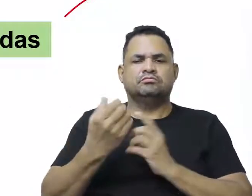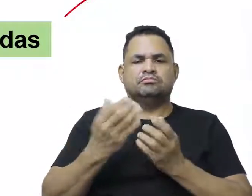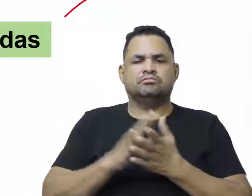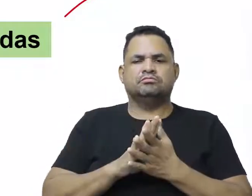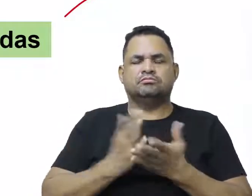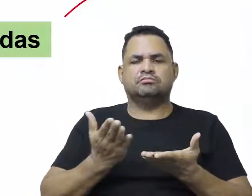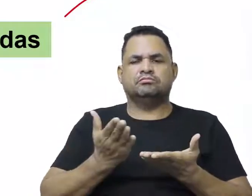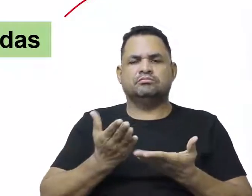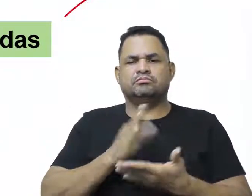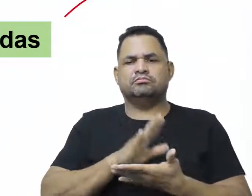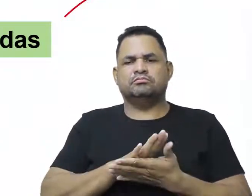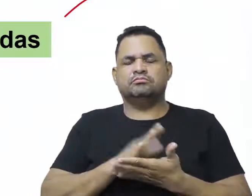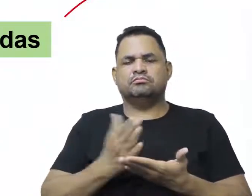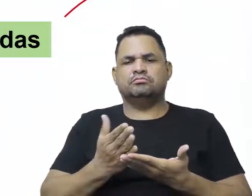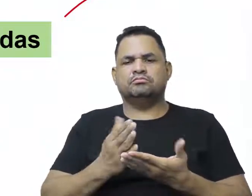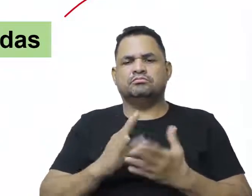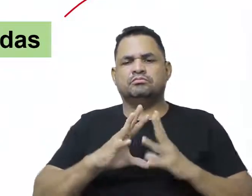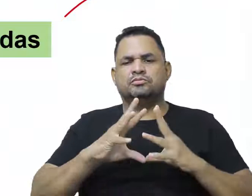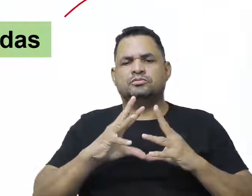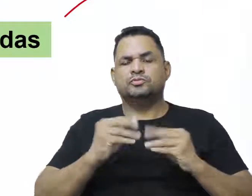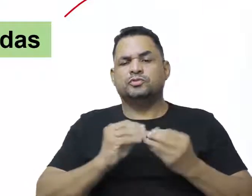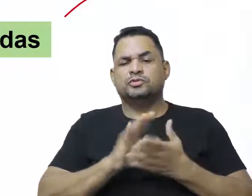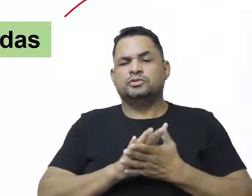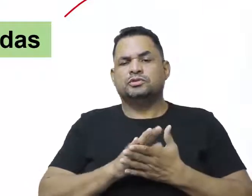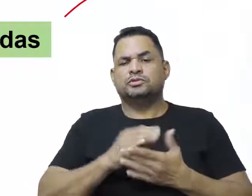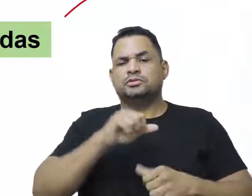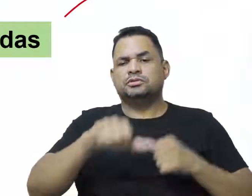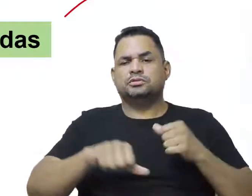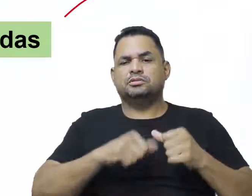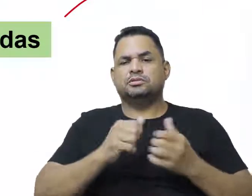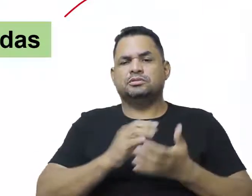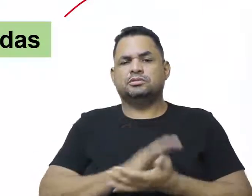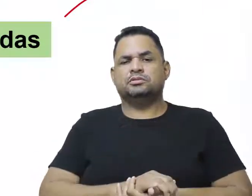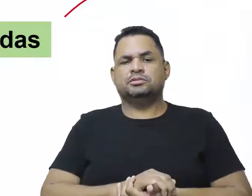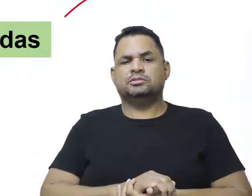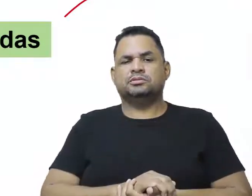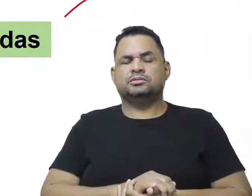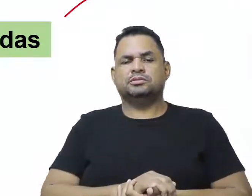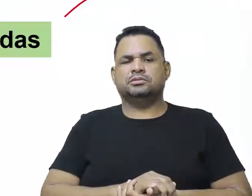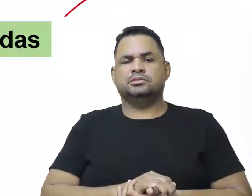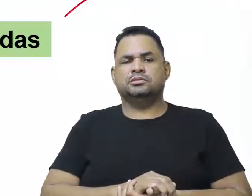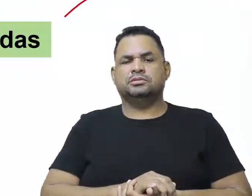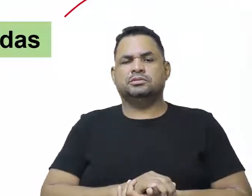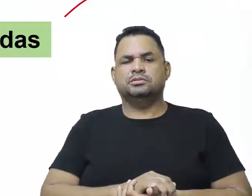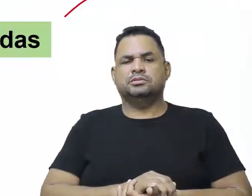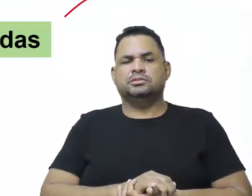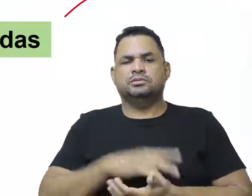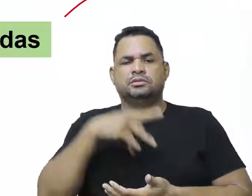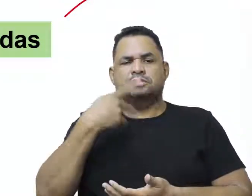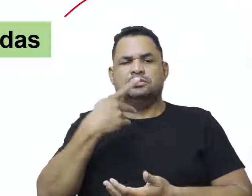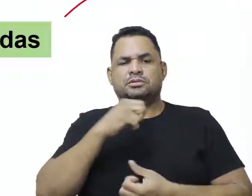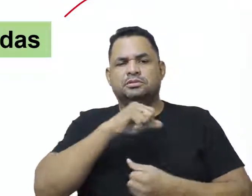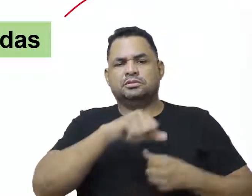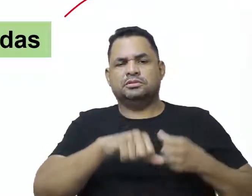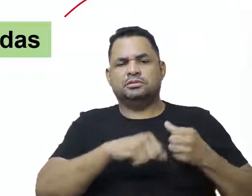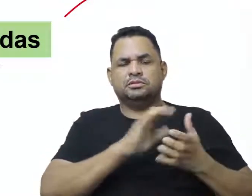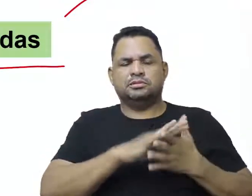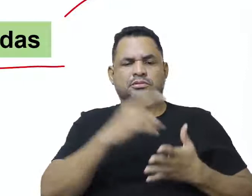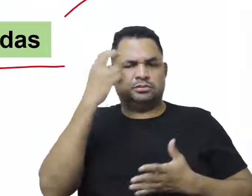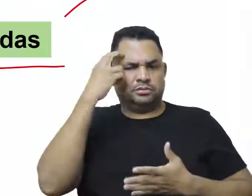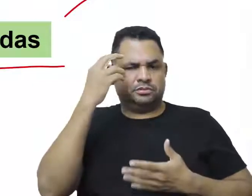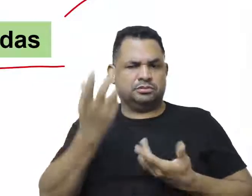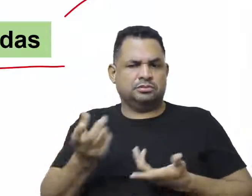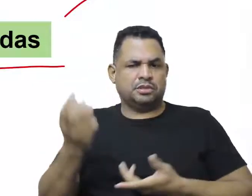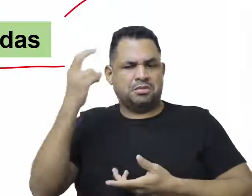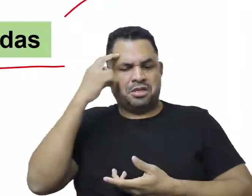vai se transformando é a cultura se transforma também né e a gente a gente falou também sobre trocas culturais